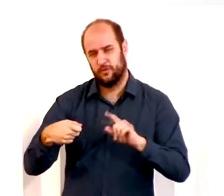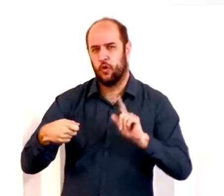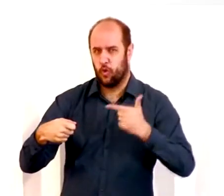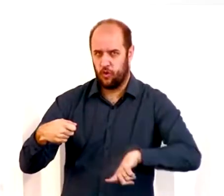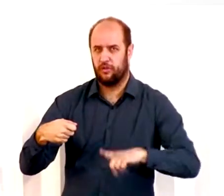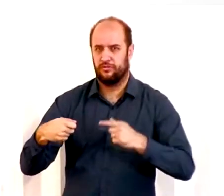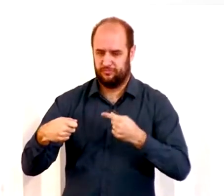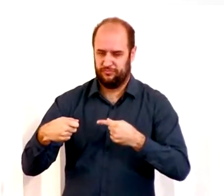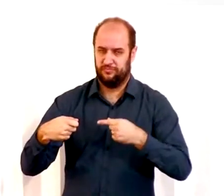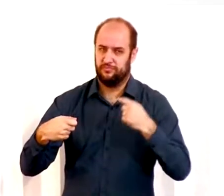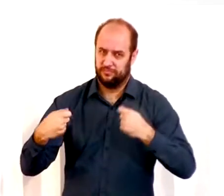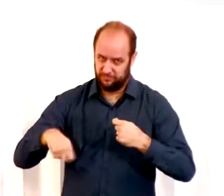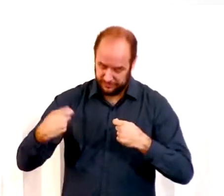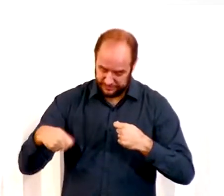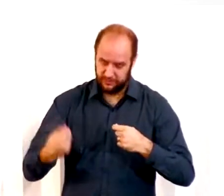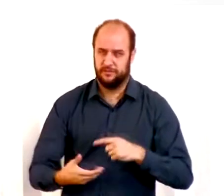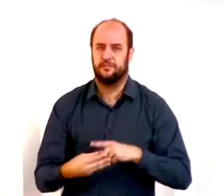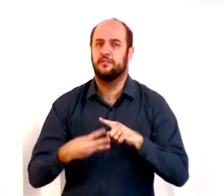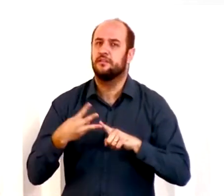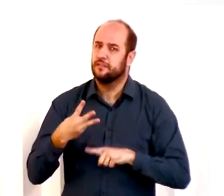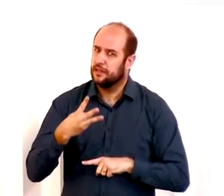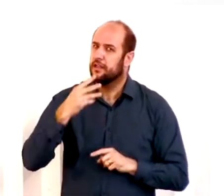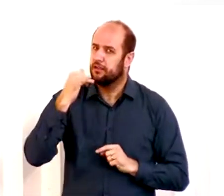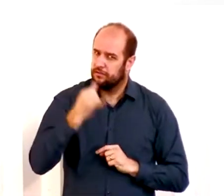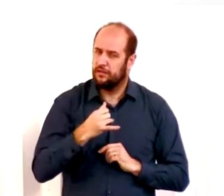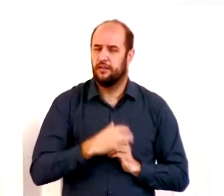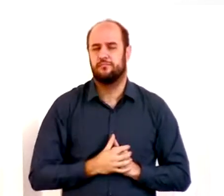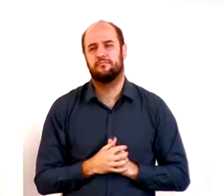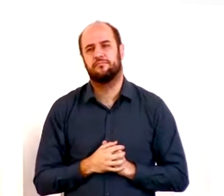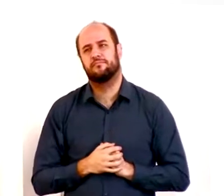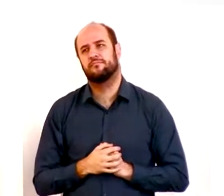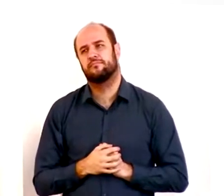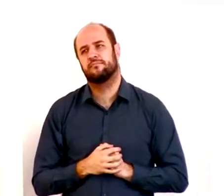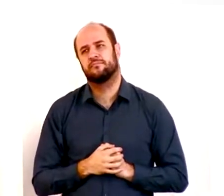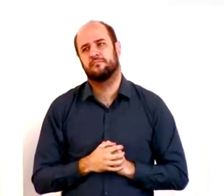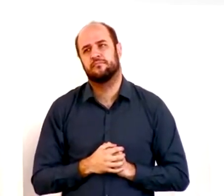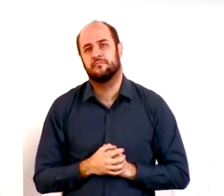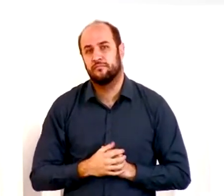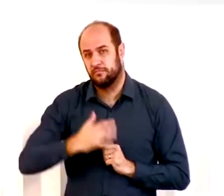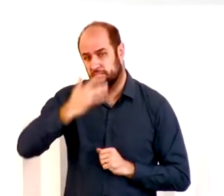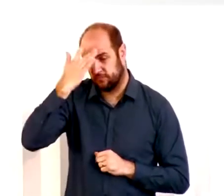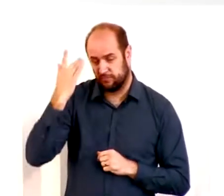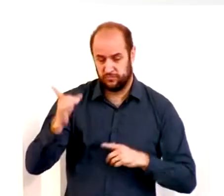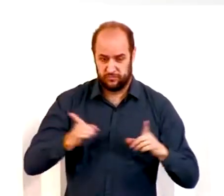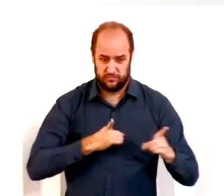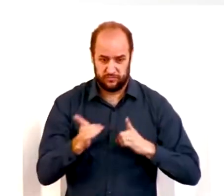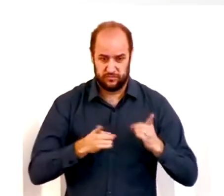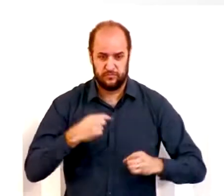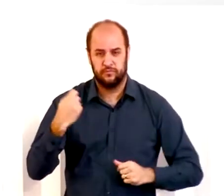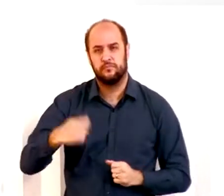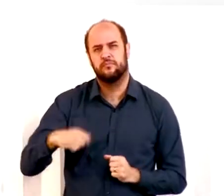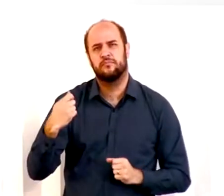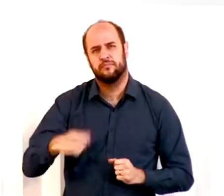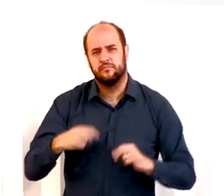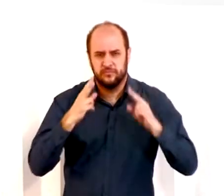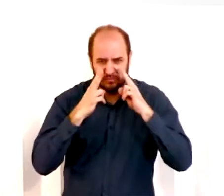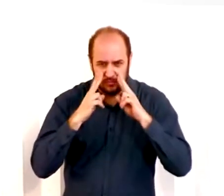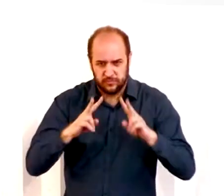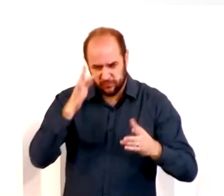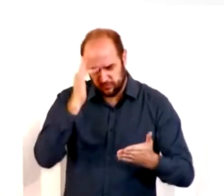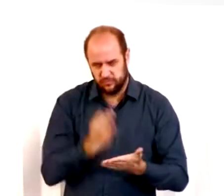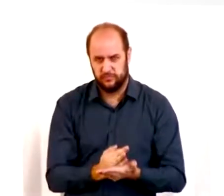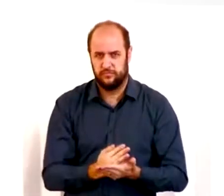dizer 3 coisas também, da mesma forma. O aspirante ao diaconato, ele precisa ter testemunho